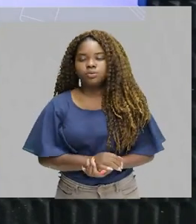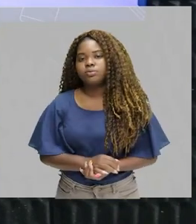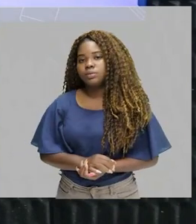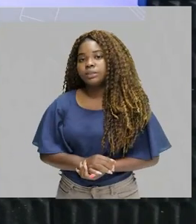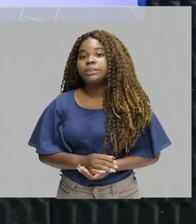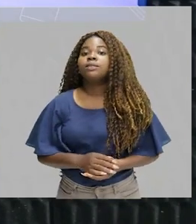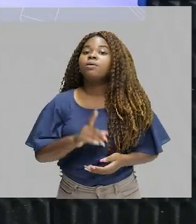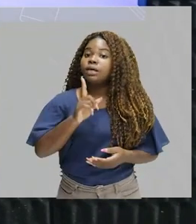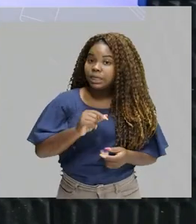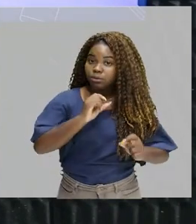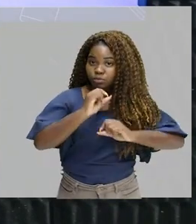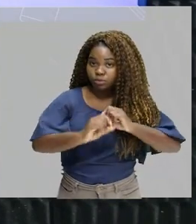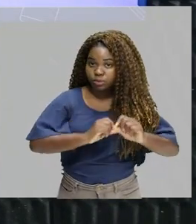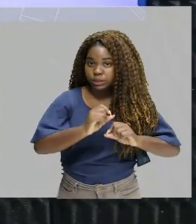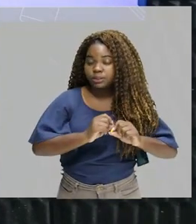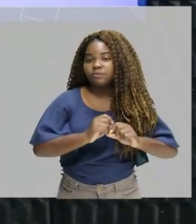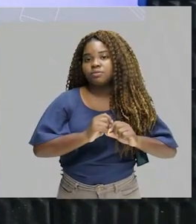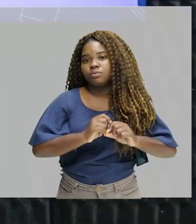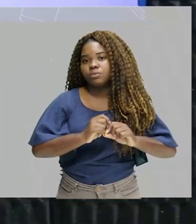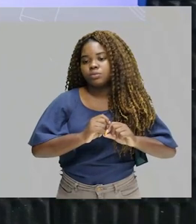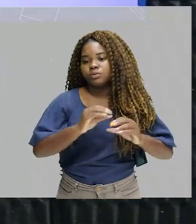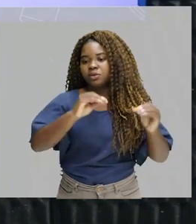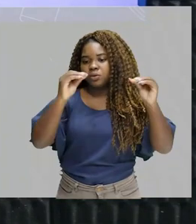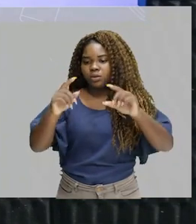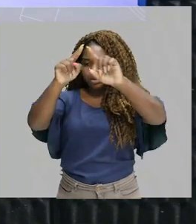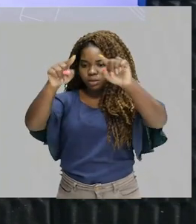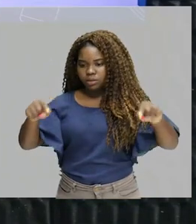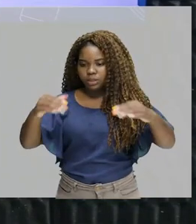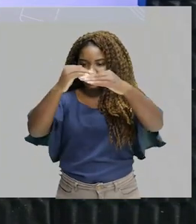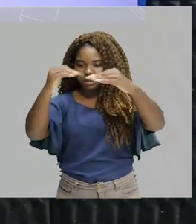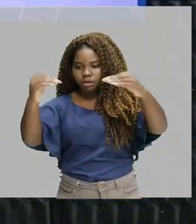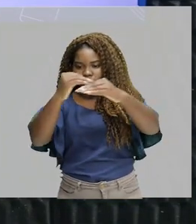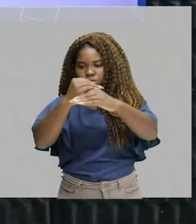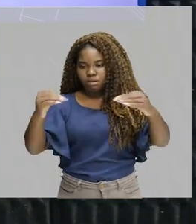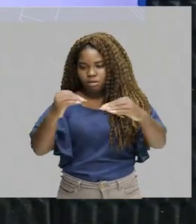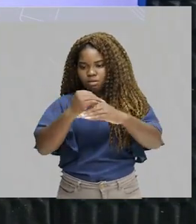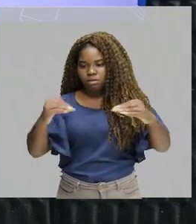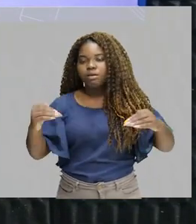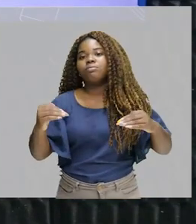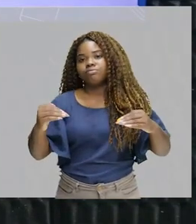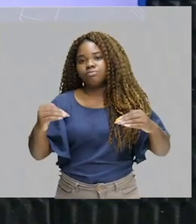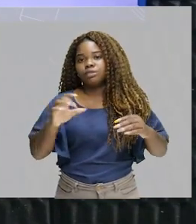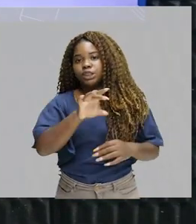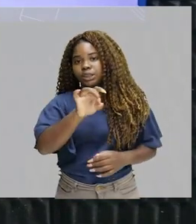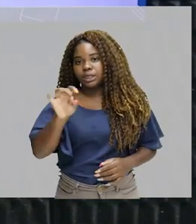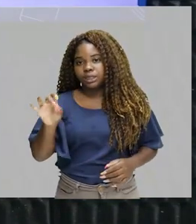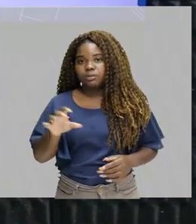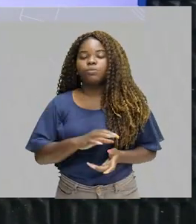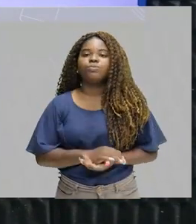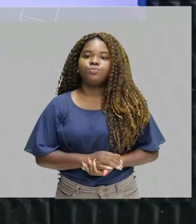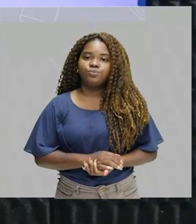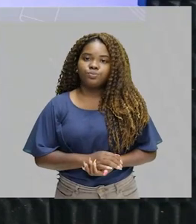vai determinar o posicionamento nas diferentes camadas sociais de cada indivíduo ou de cada